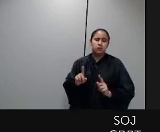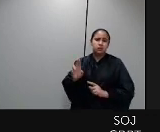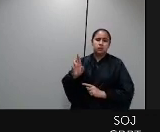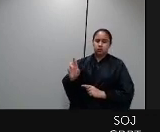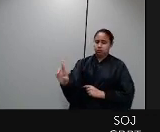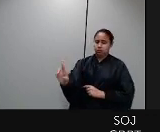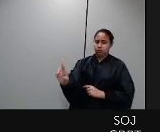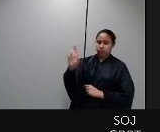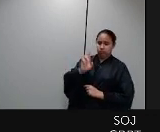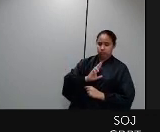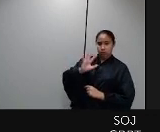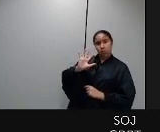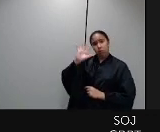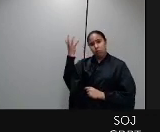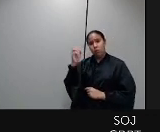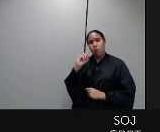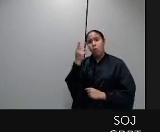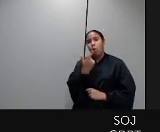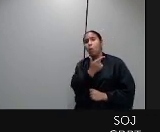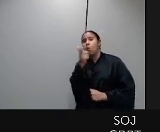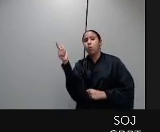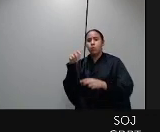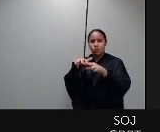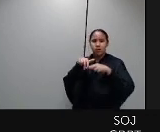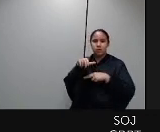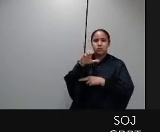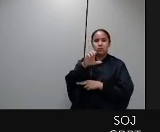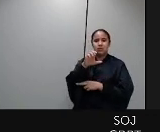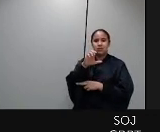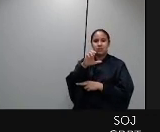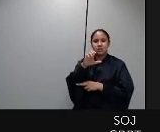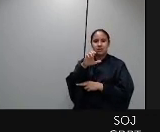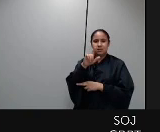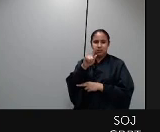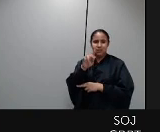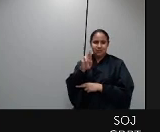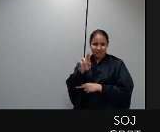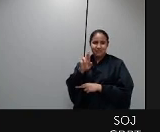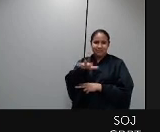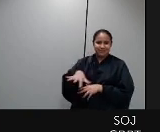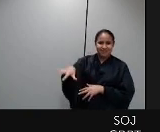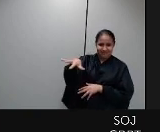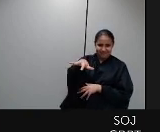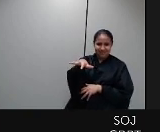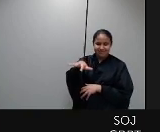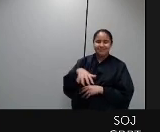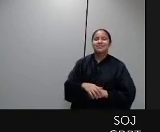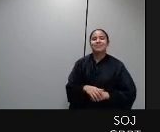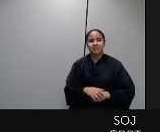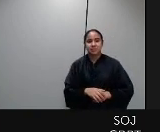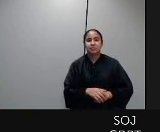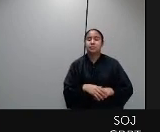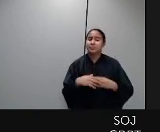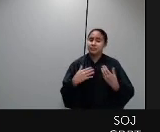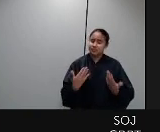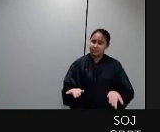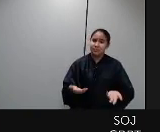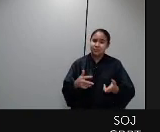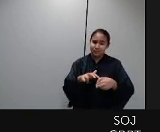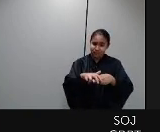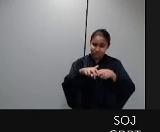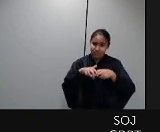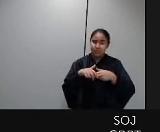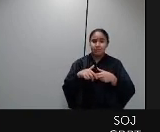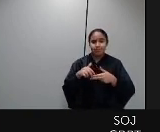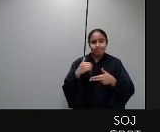outras na parte da corregedoria local então nessa nessa vida né peço licença